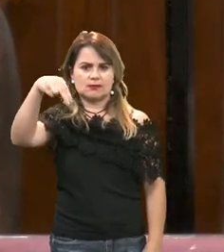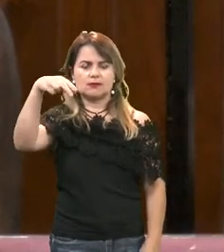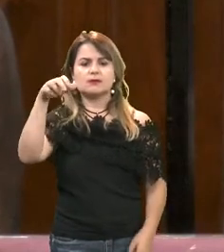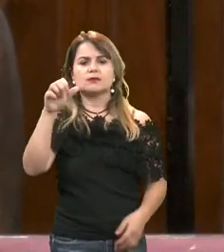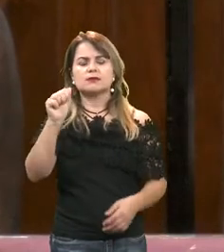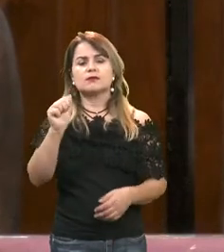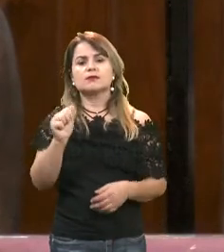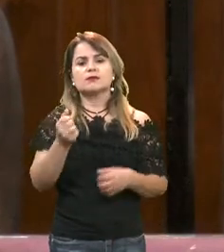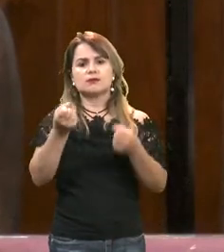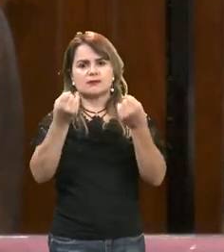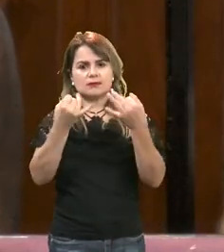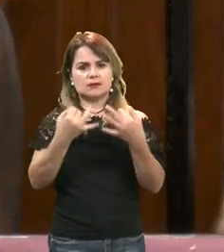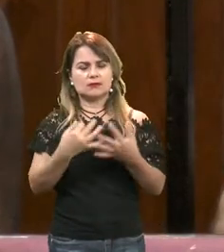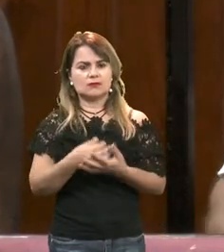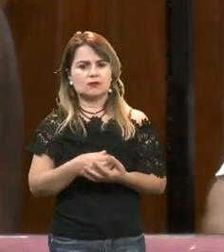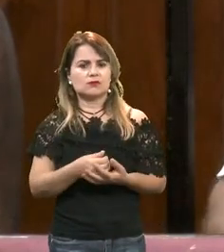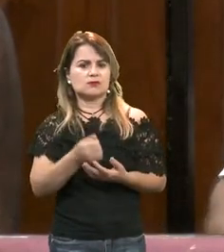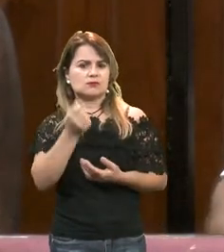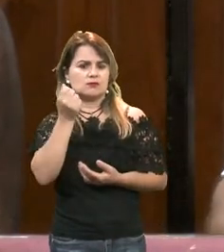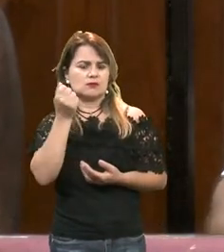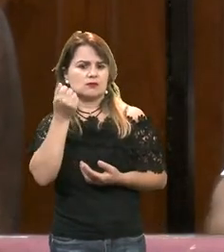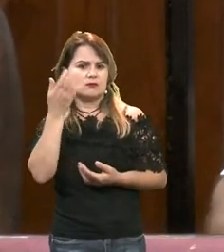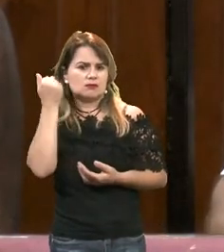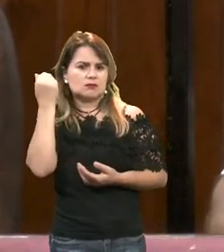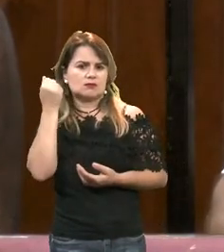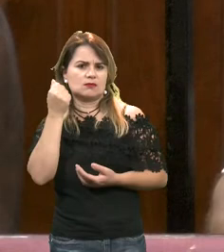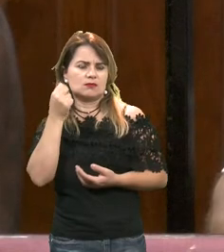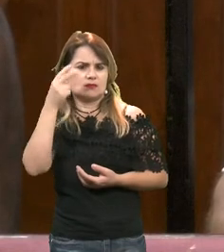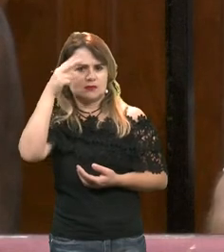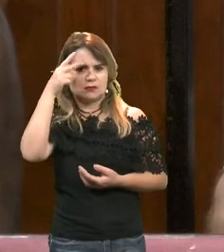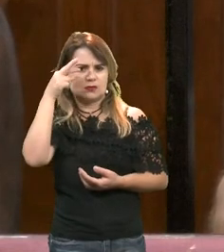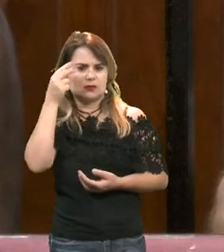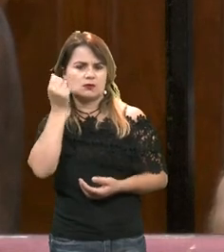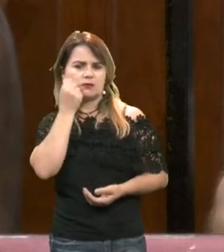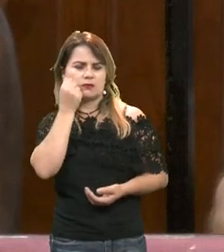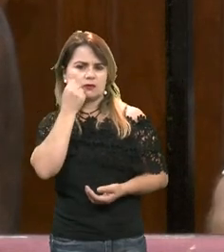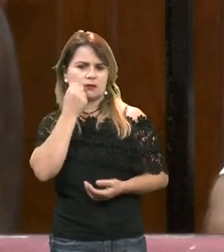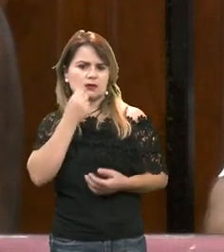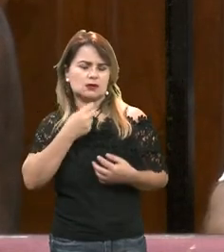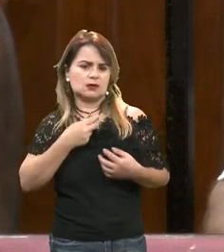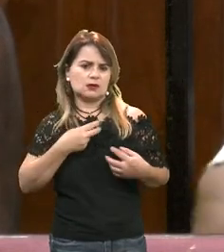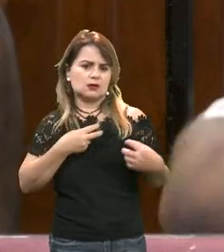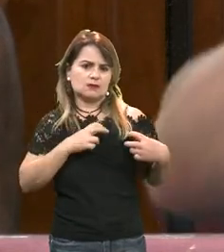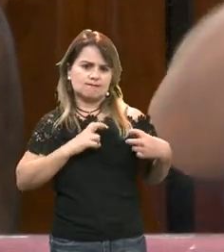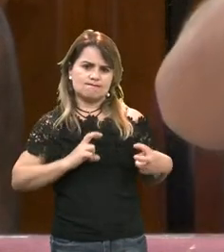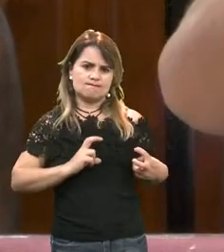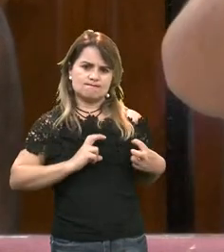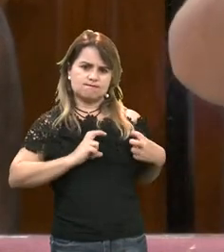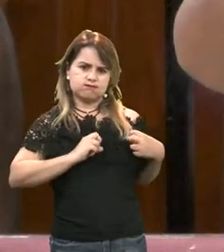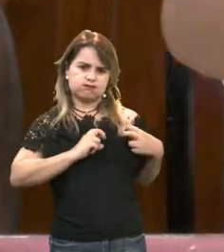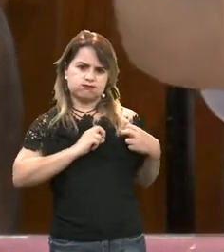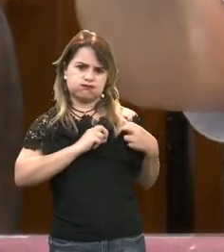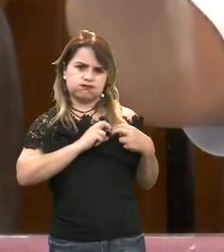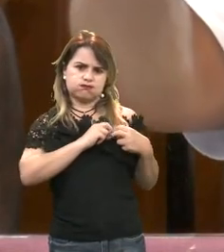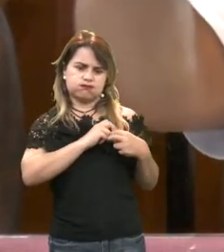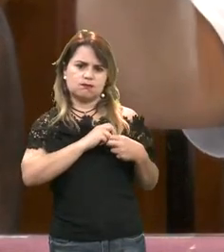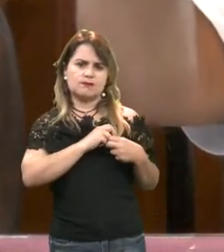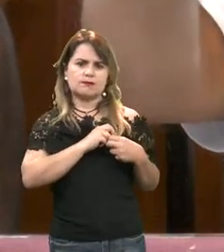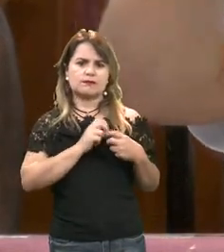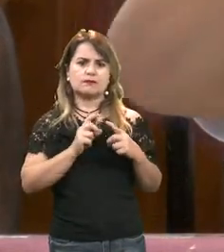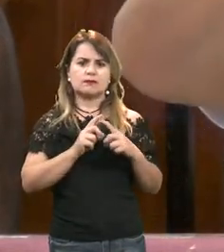mãe teve câncer de mama, e o esposo dela